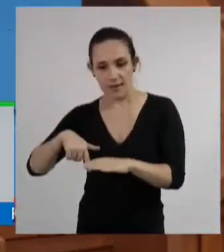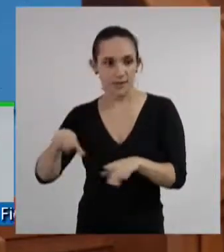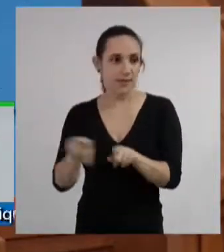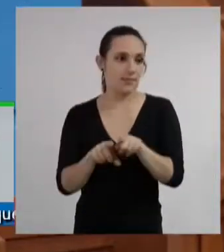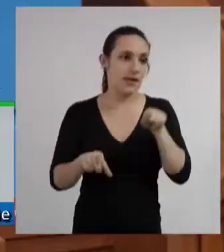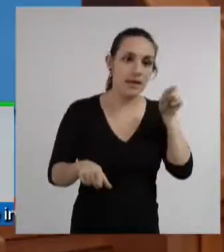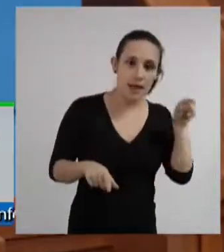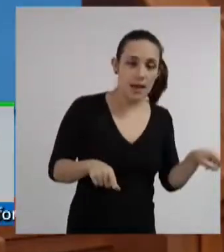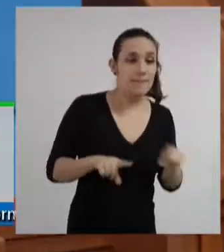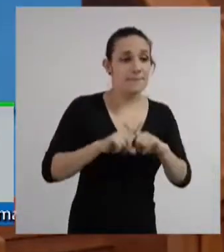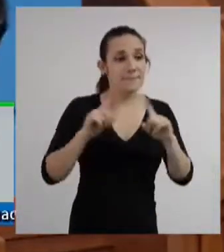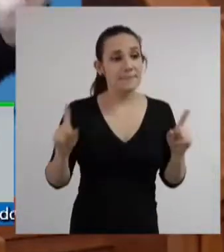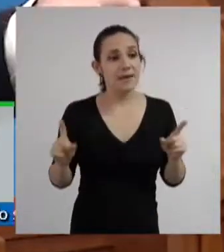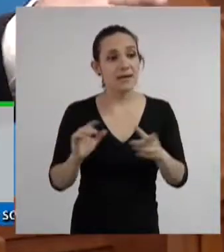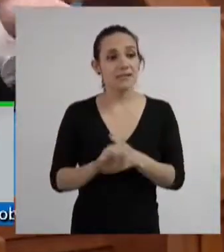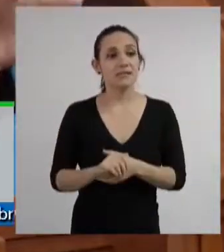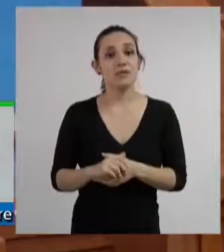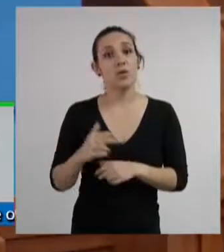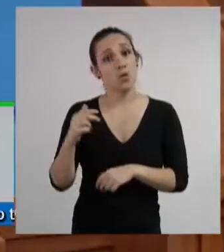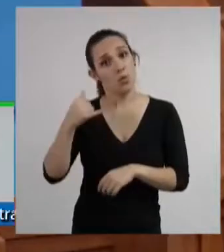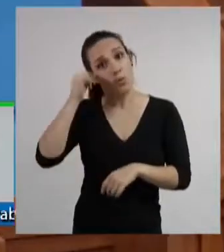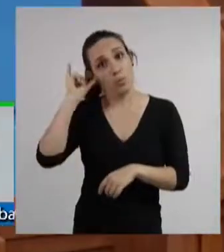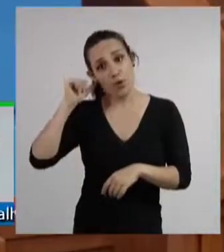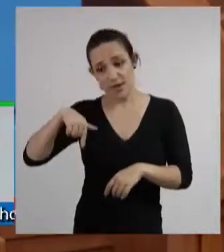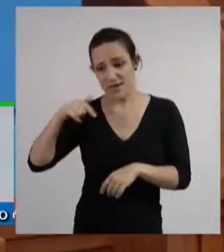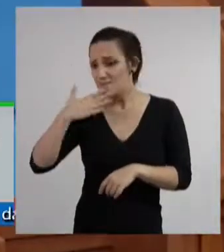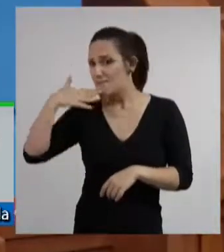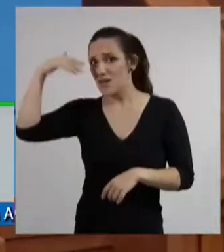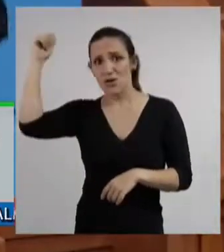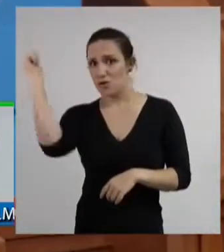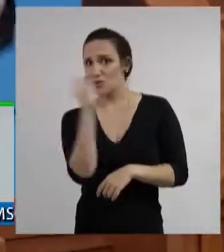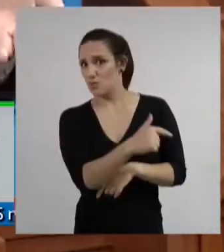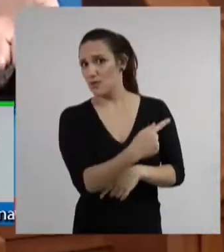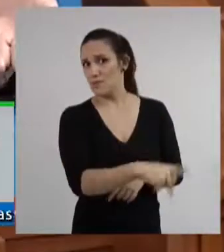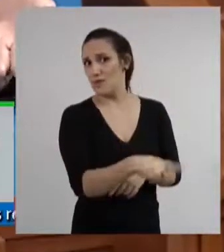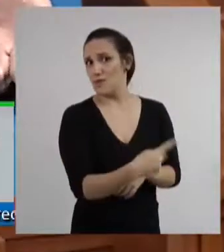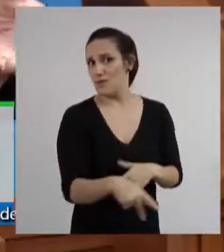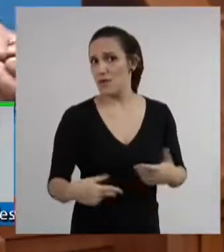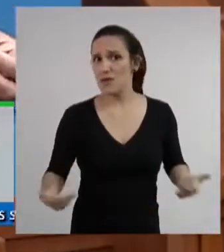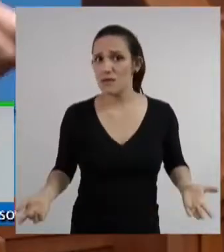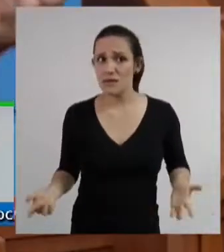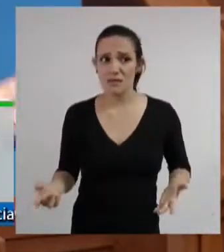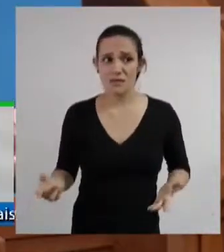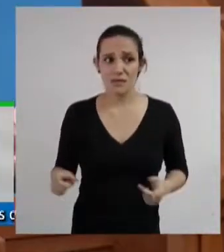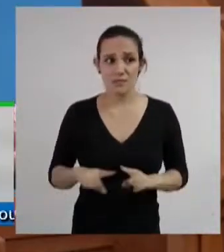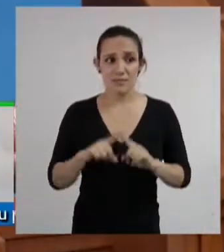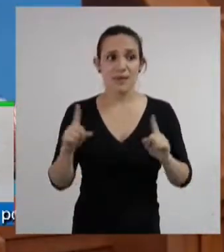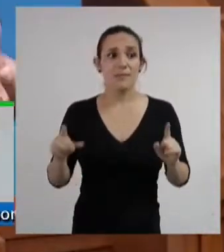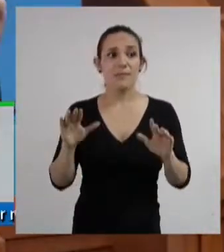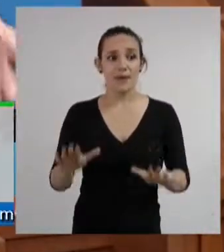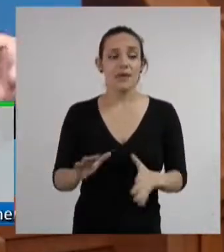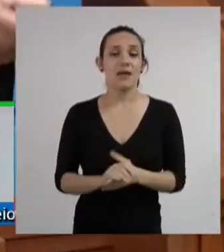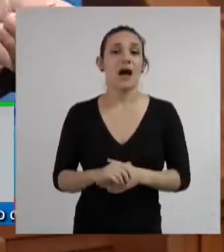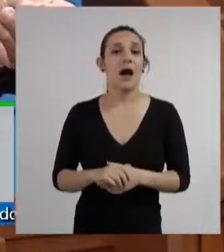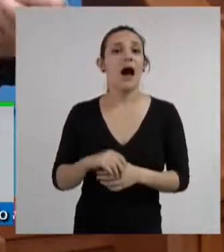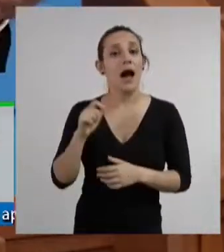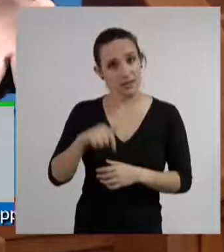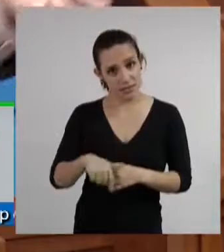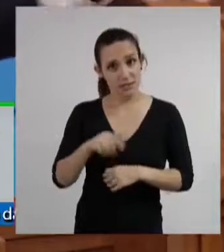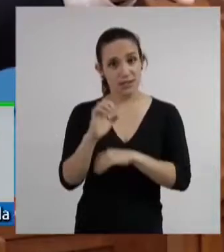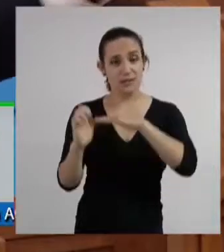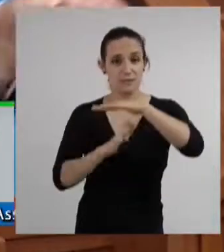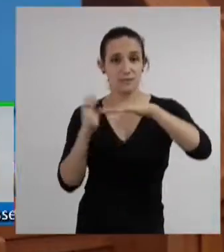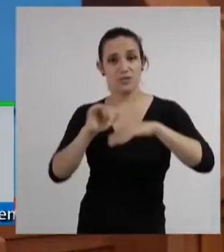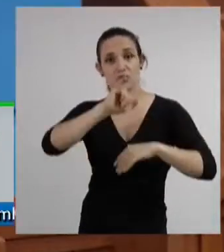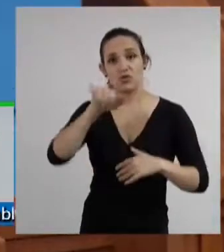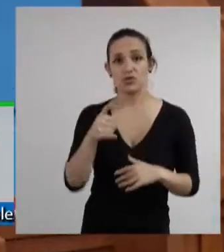talvez ainda é melhor de qualidade do de lá. Então, porque quem mata o boi aqui desse preço é o JBS e